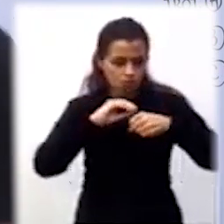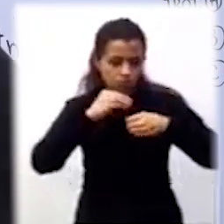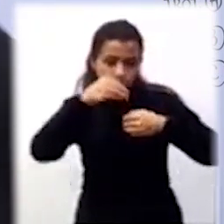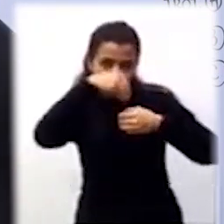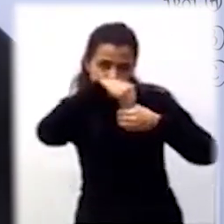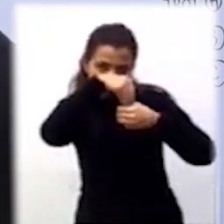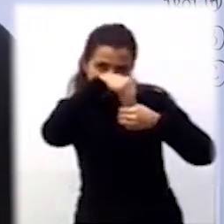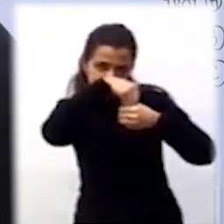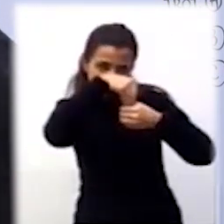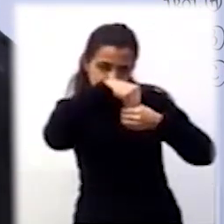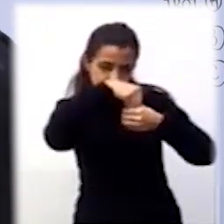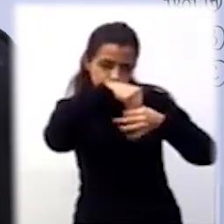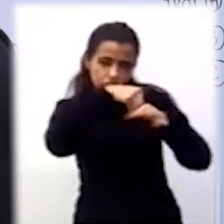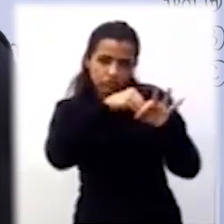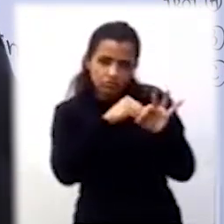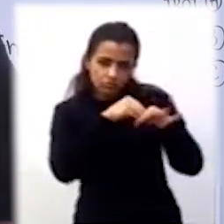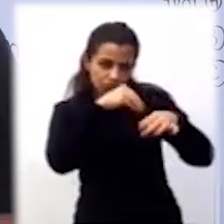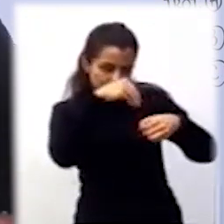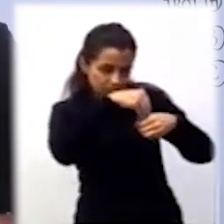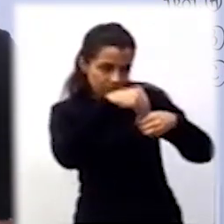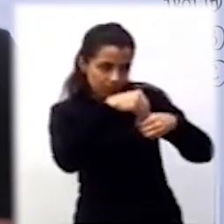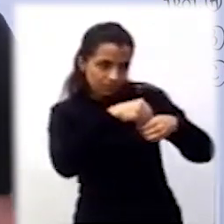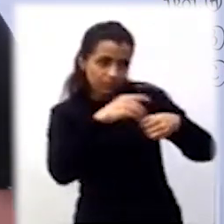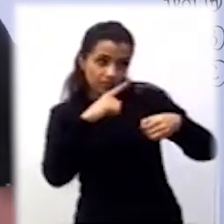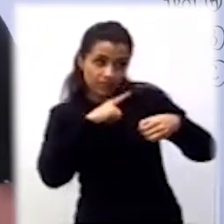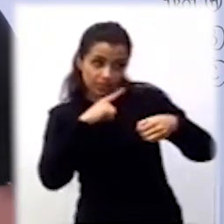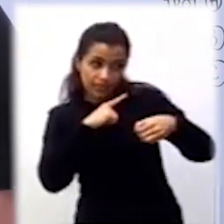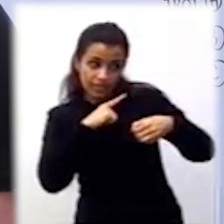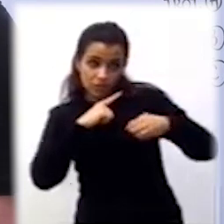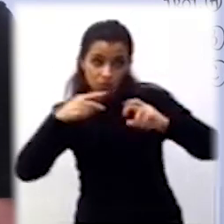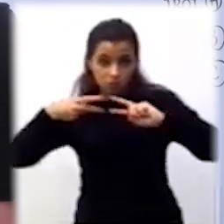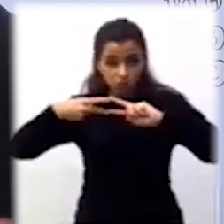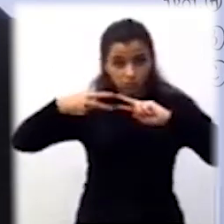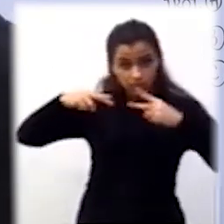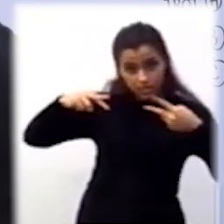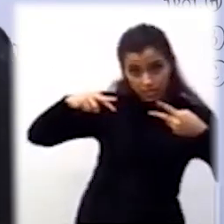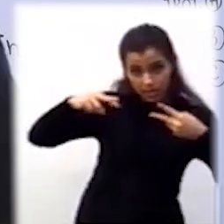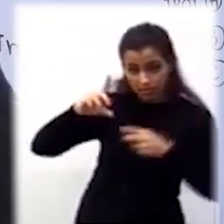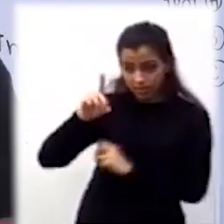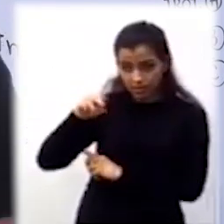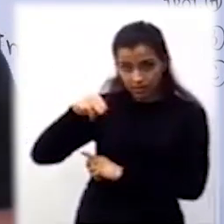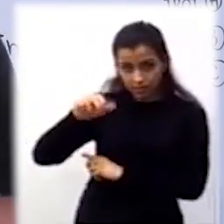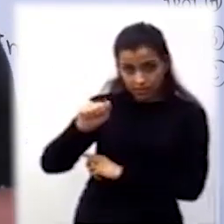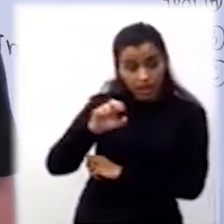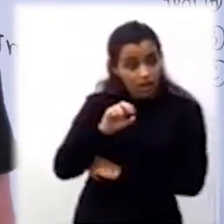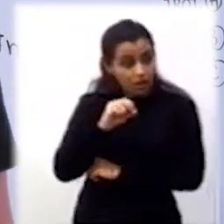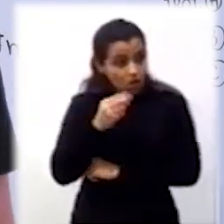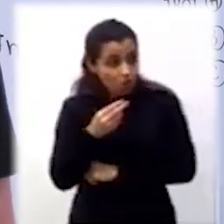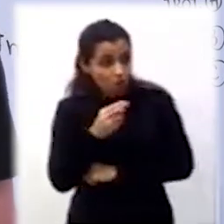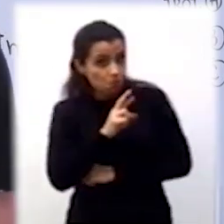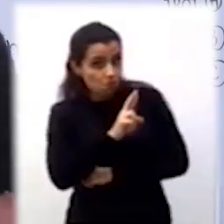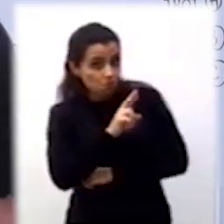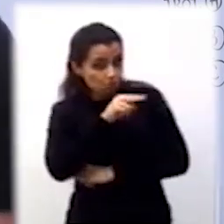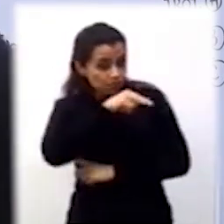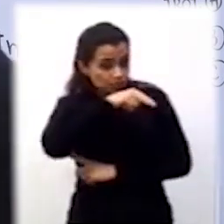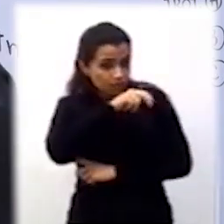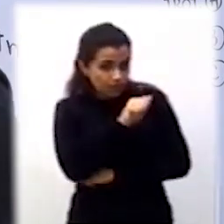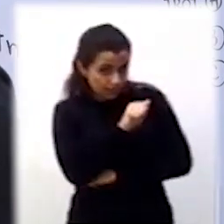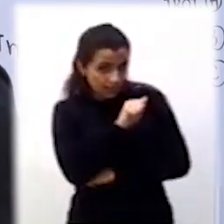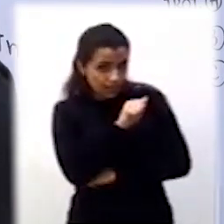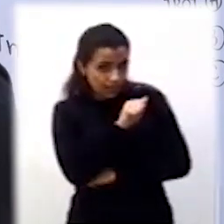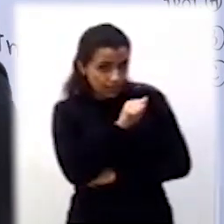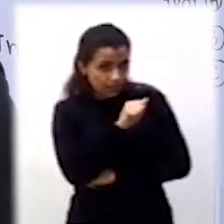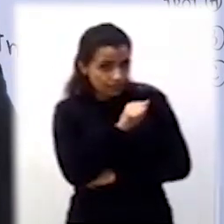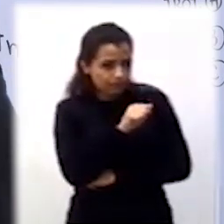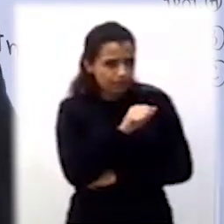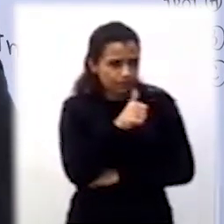que dentro dela a gente vai encontrar o DNA ou o RNA. No caso, a gente chama de ácido nucleico. Ácido nucleico. Lembrando